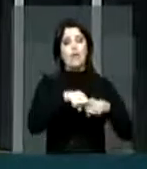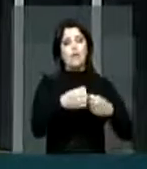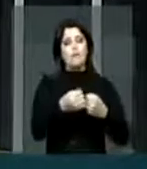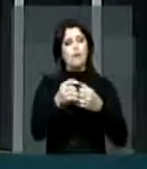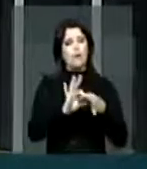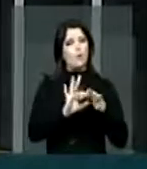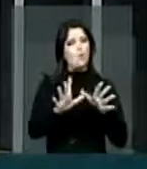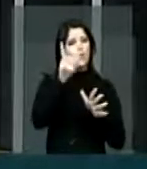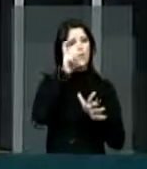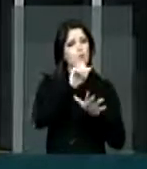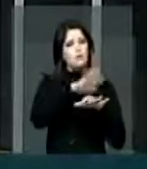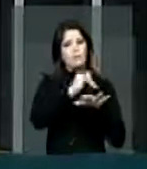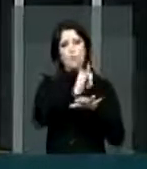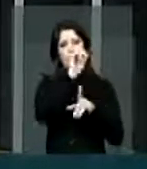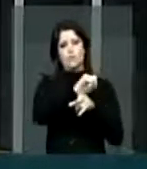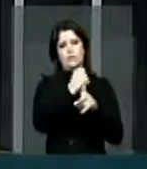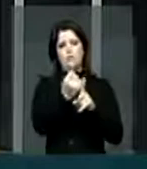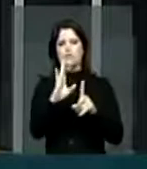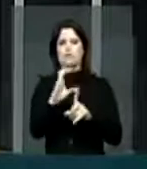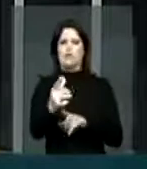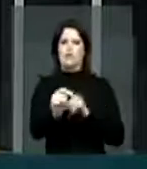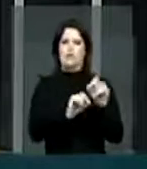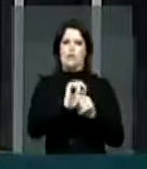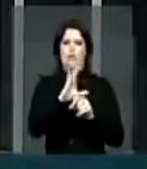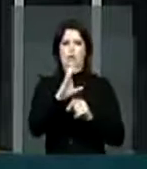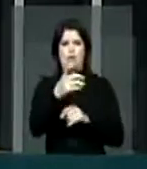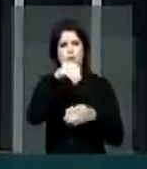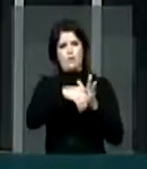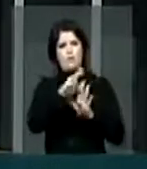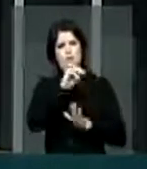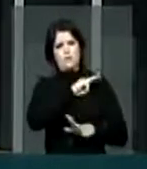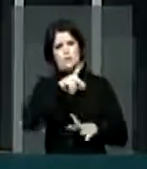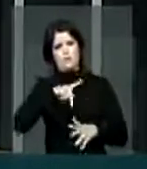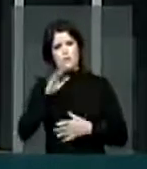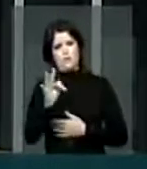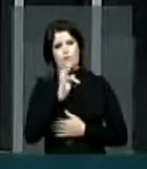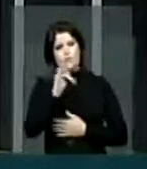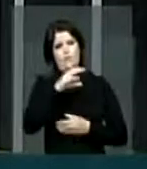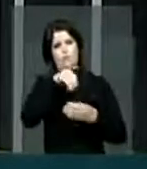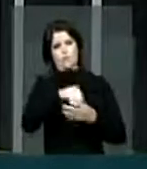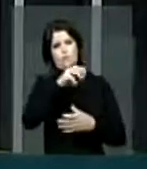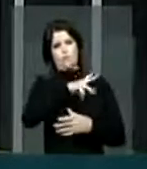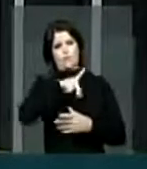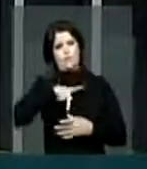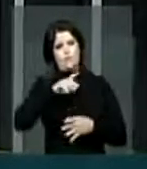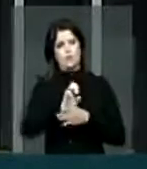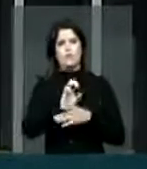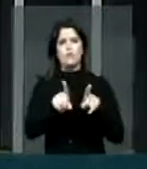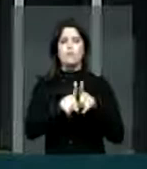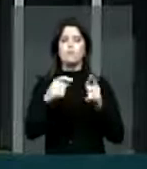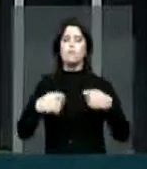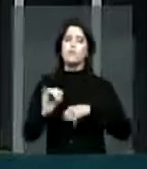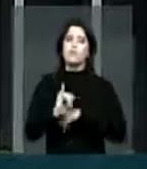da sociedade. É evidente que no Ministério Público Federal, no Ministério Público Estadual, deve